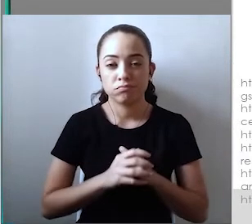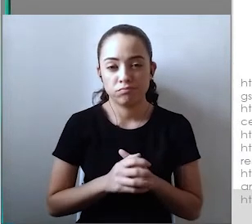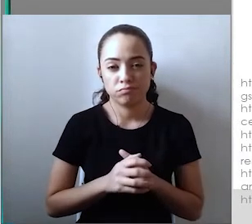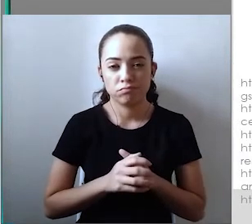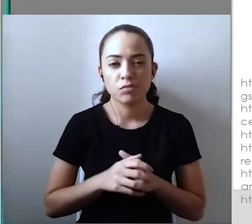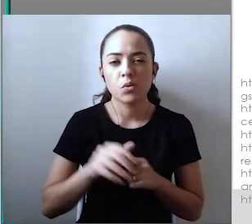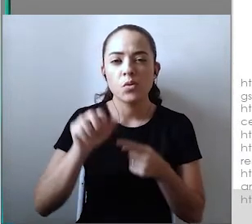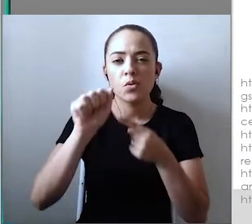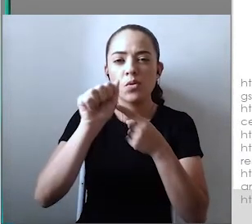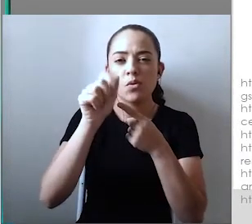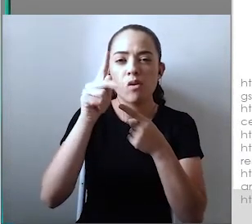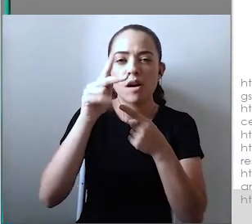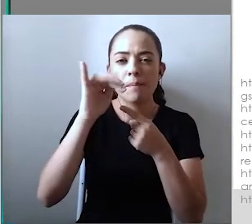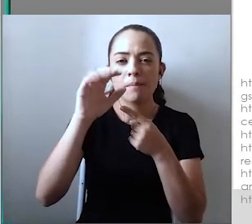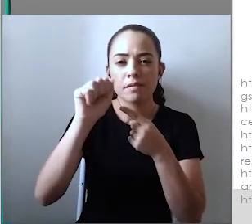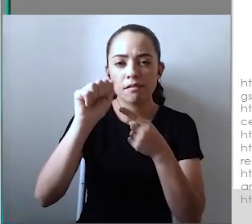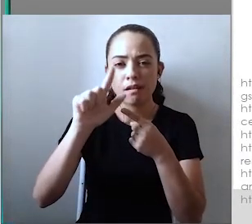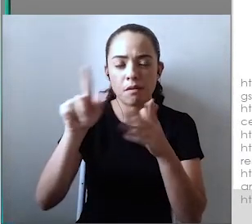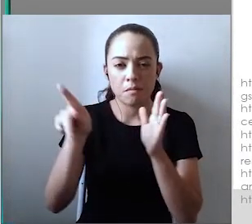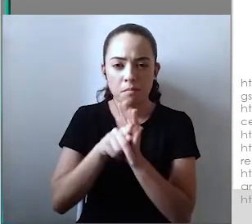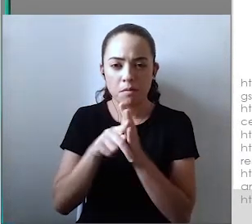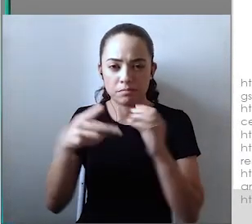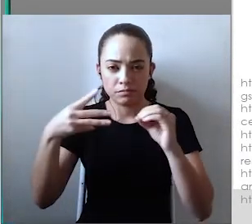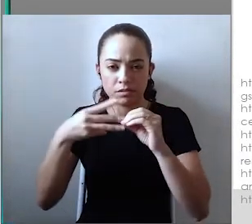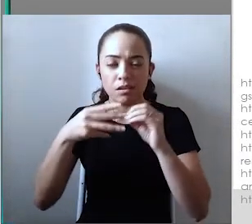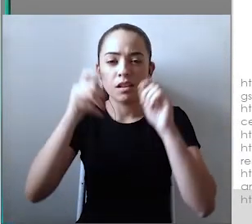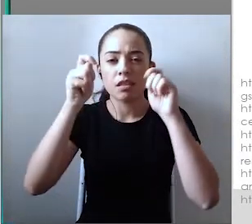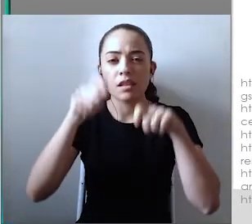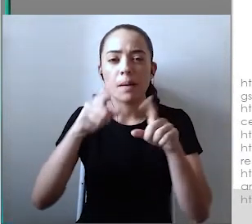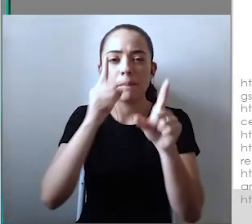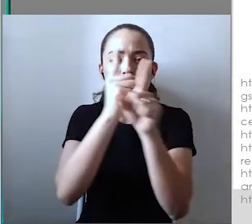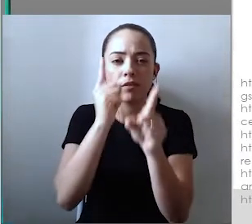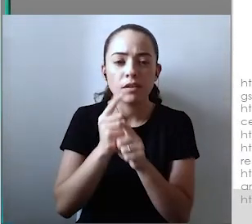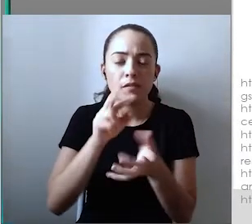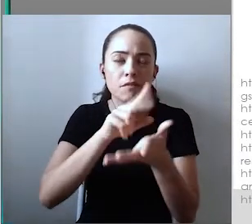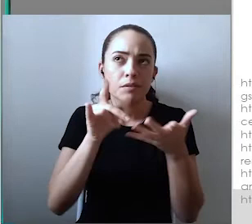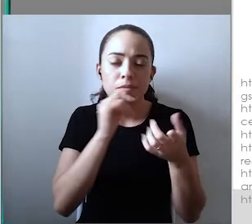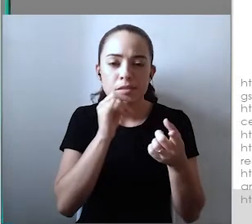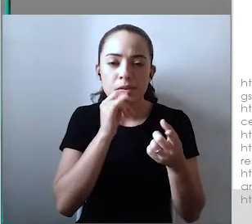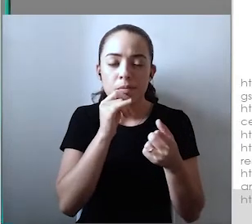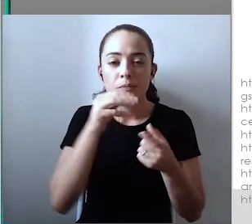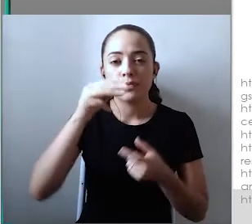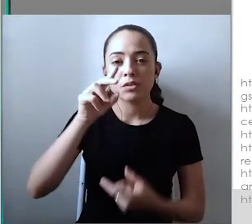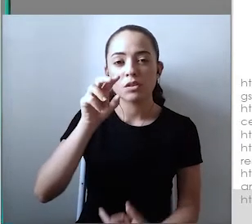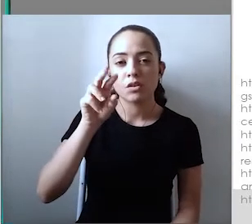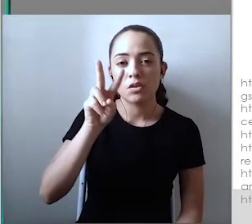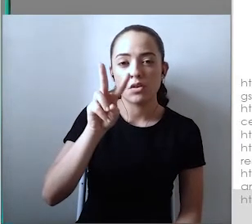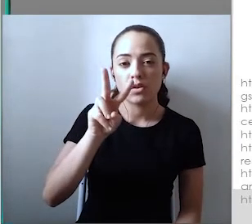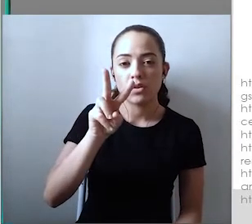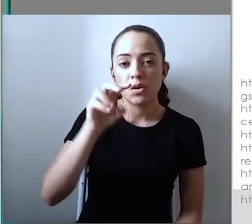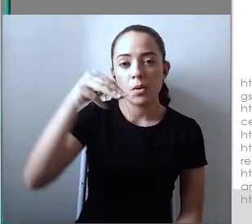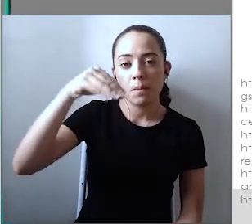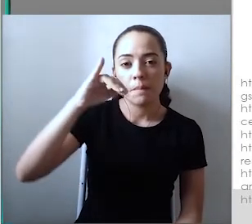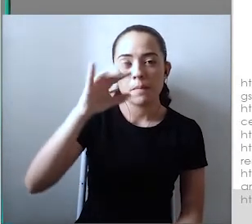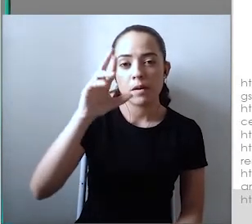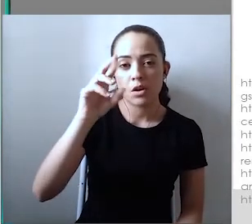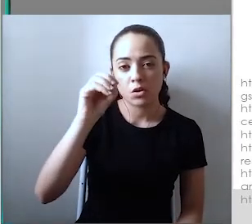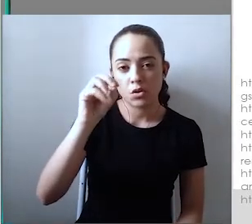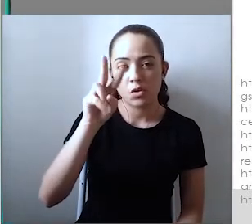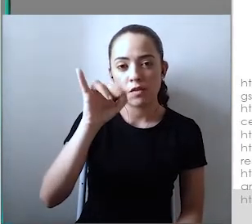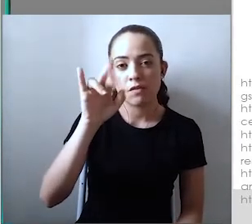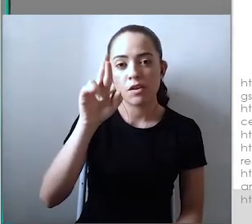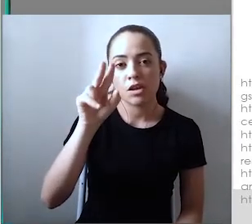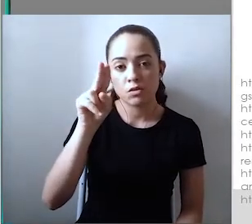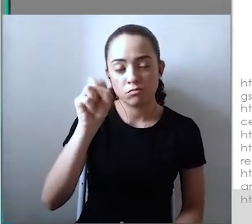O domínio apical de uma célula pode apresentar especializações como os microvílulos, que aumentam a superfície